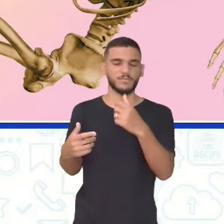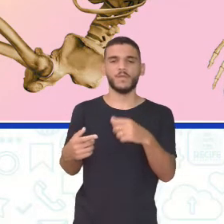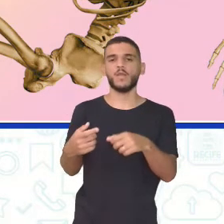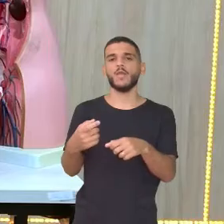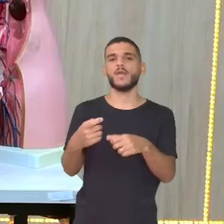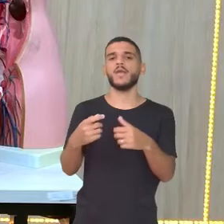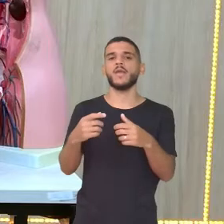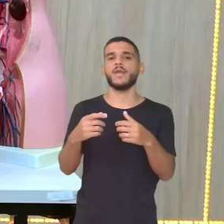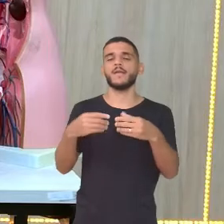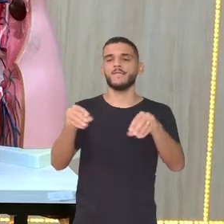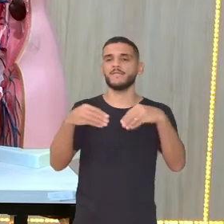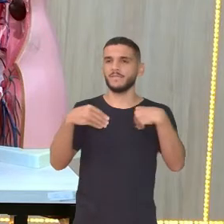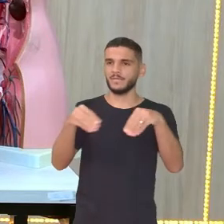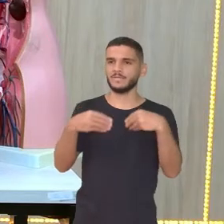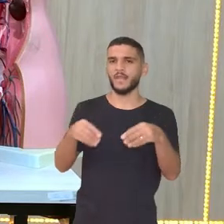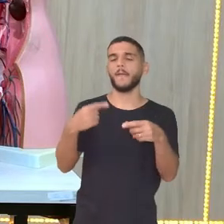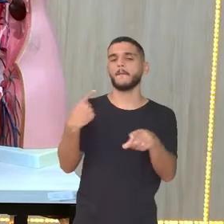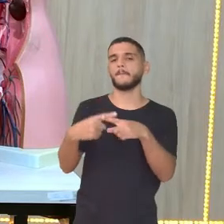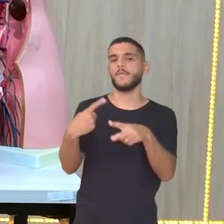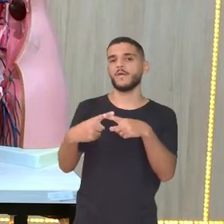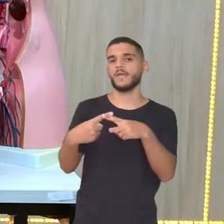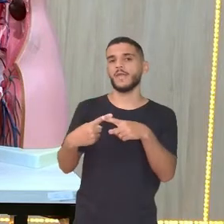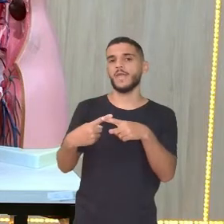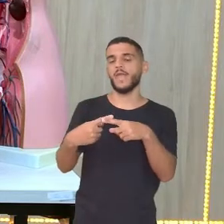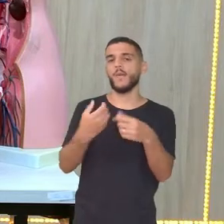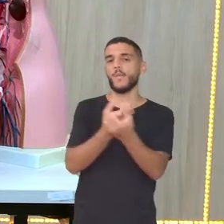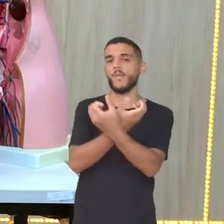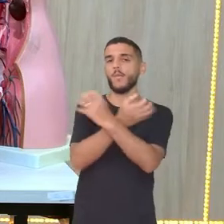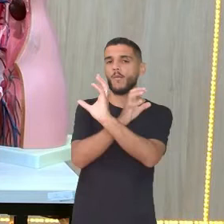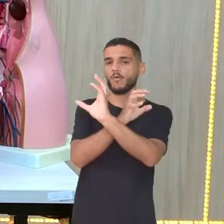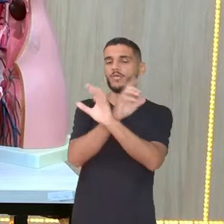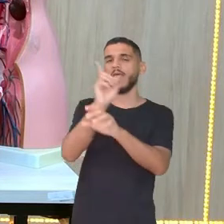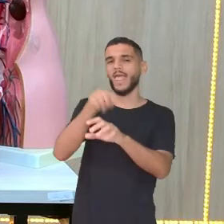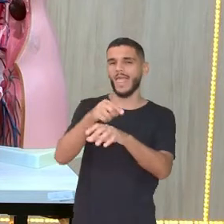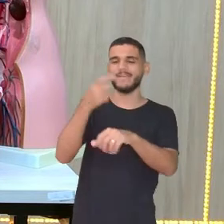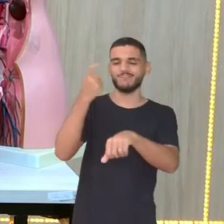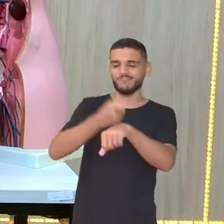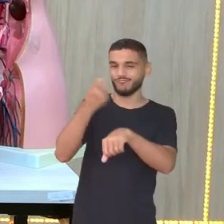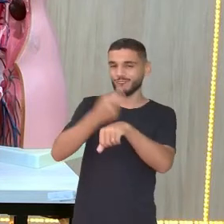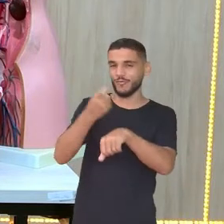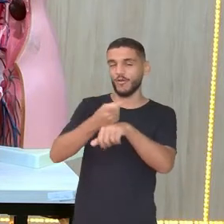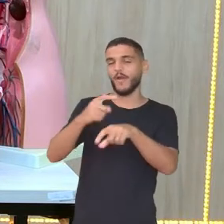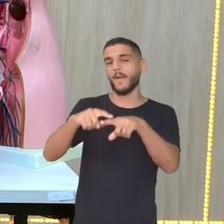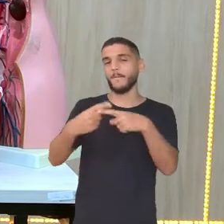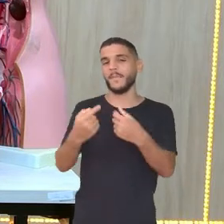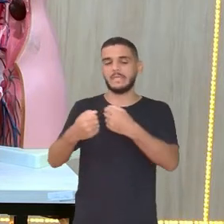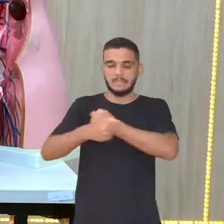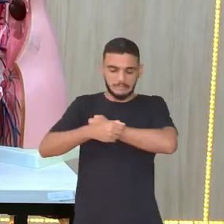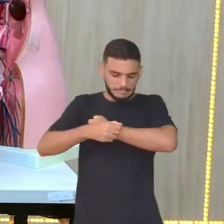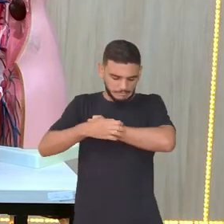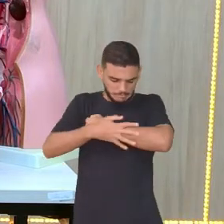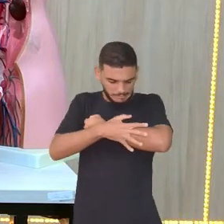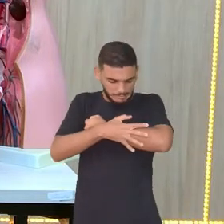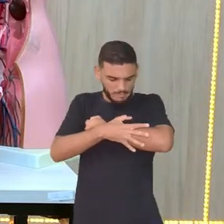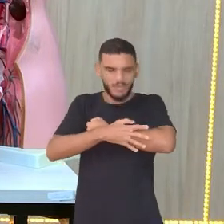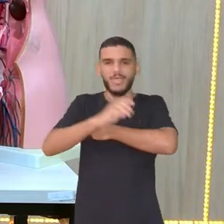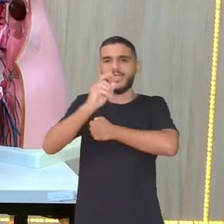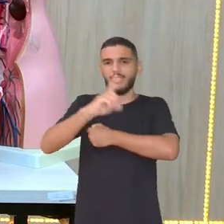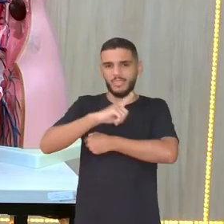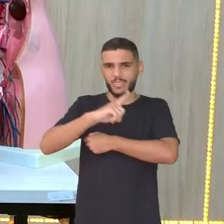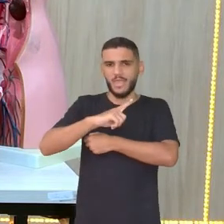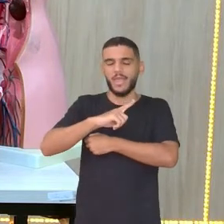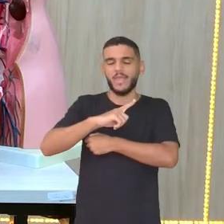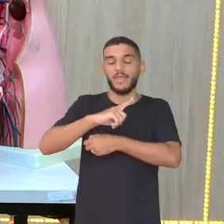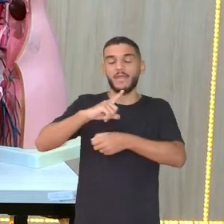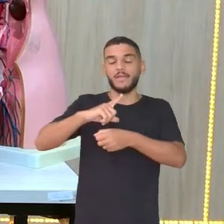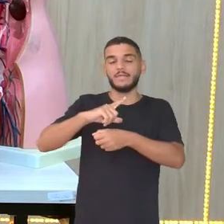mas se ele não tivesse essa questão aí, né, como eu estou colocando, essa presença de fibras colágeno, eles se quebrariam mais